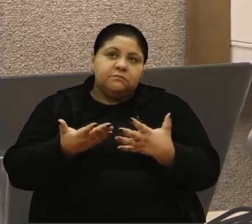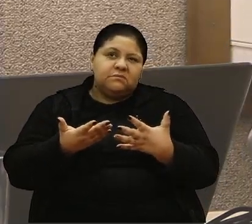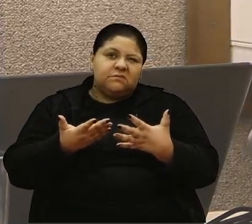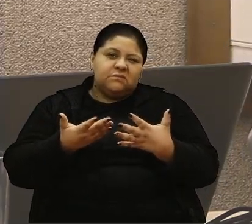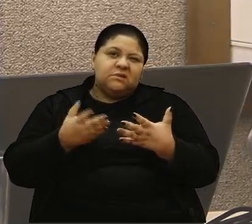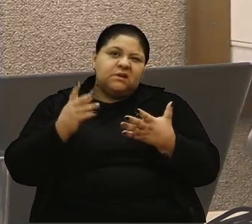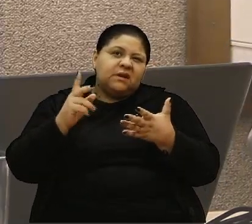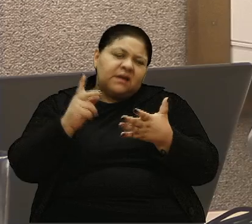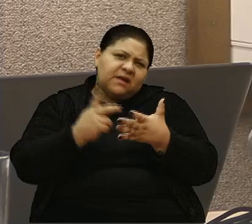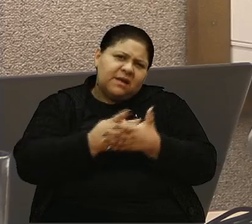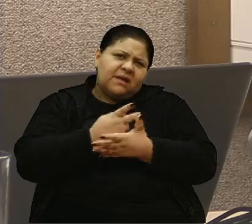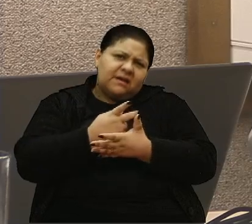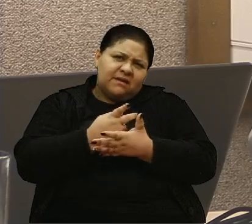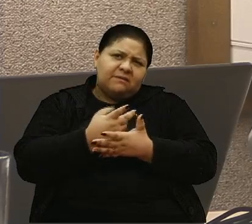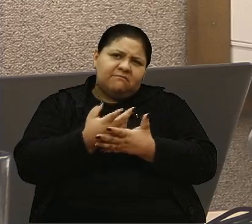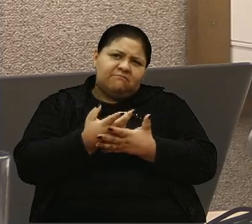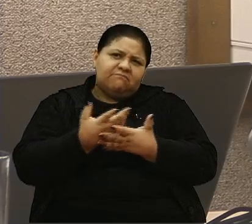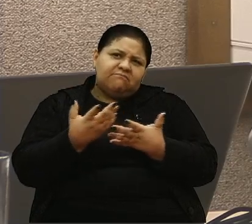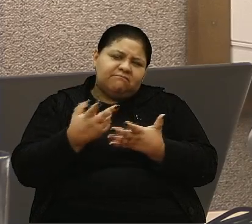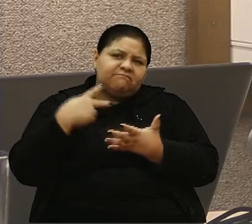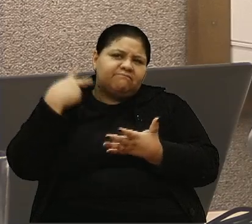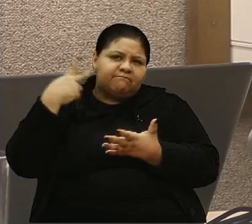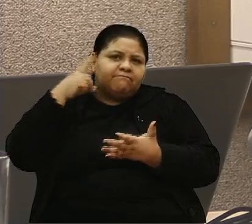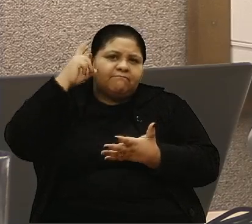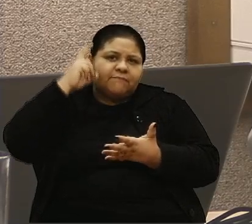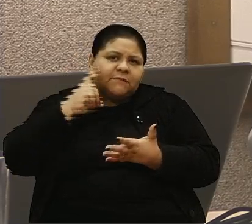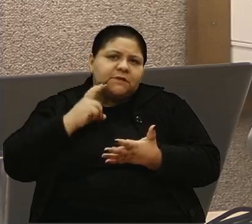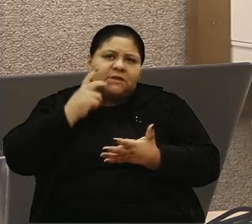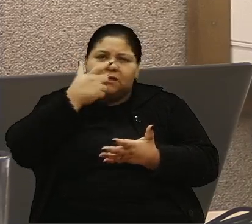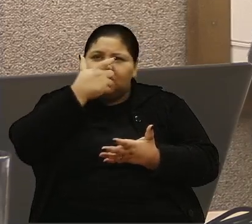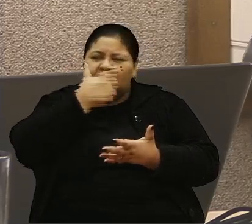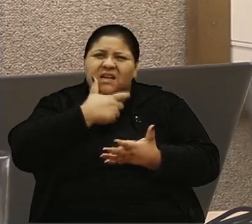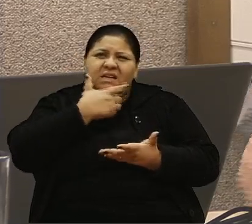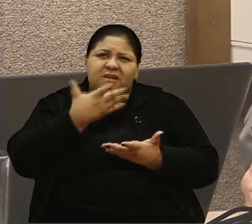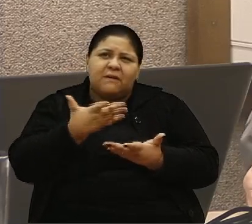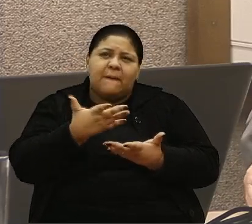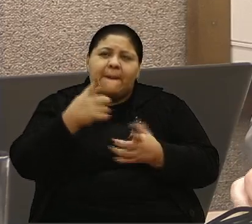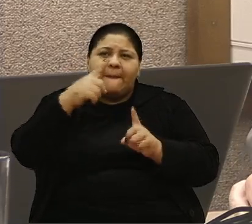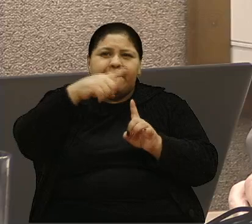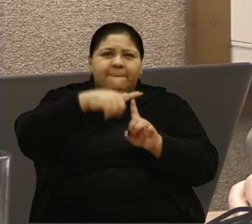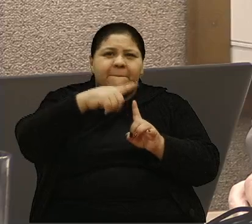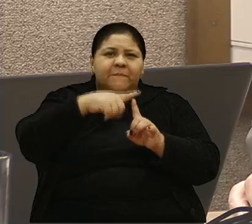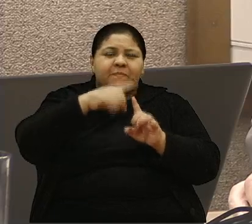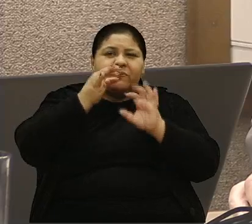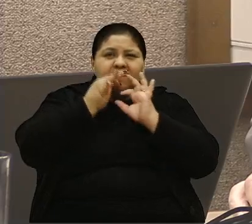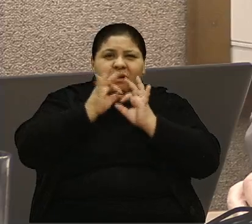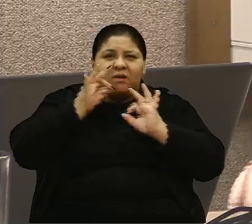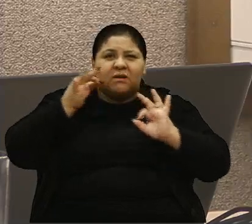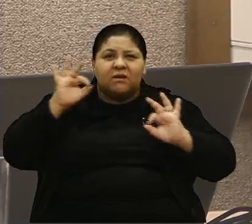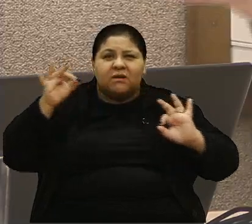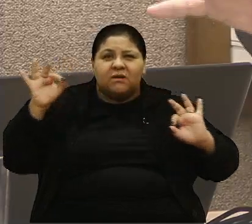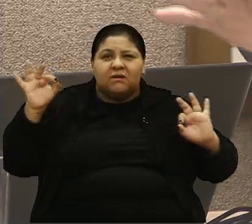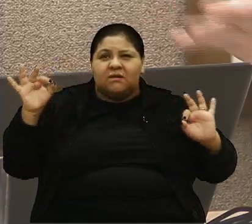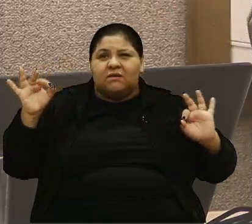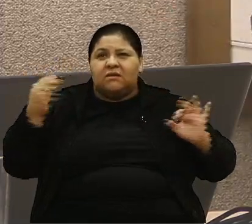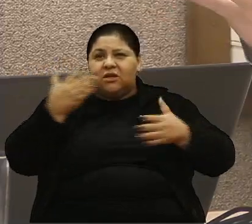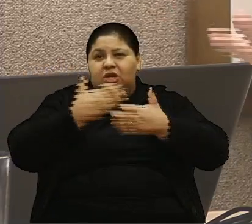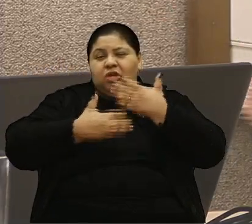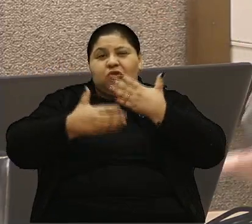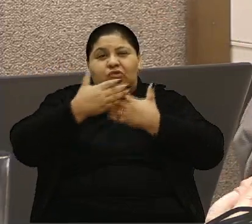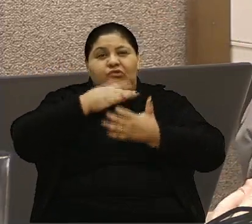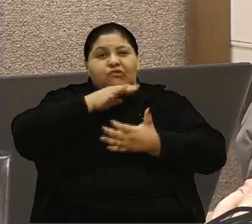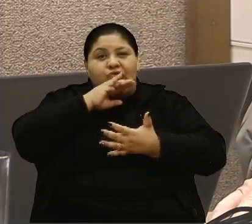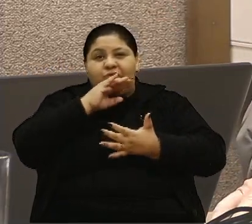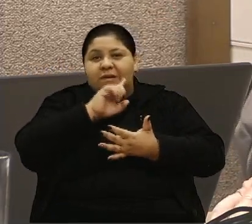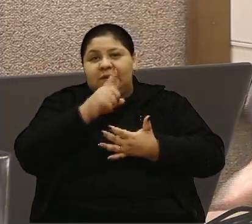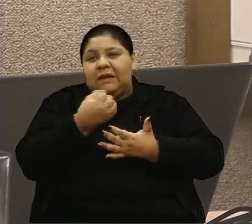injusta, viu, vereador Daniel. Eu acho esse tipo de discurso do terra arrasada, tudo é ruim, não tem nada